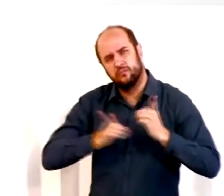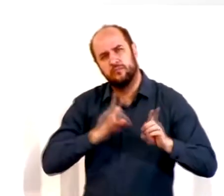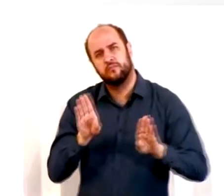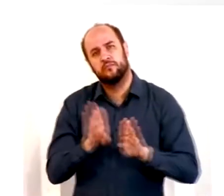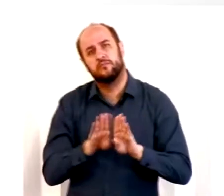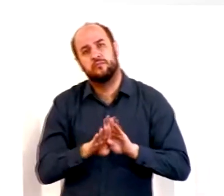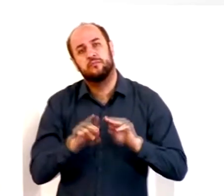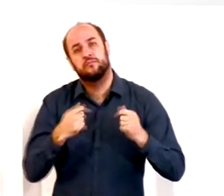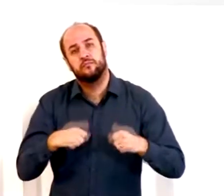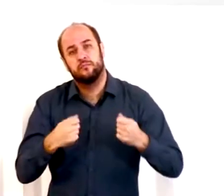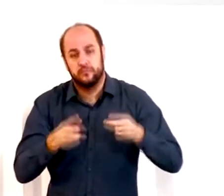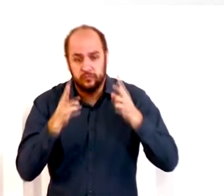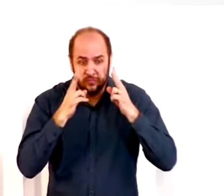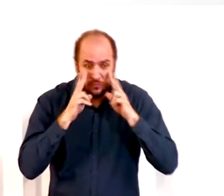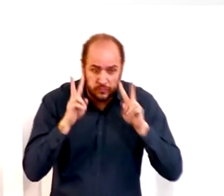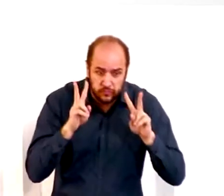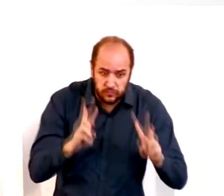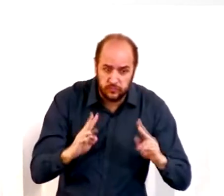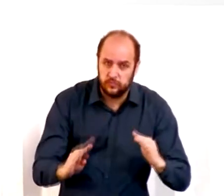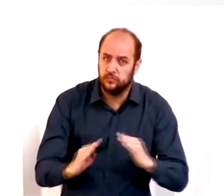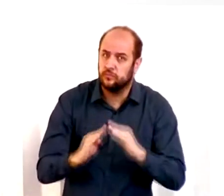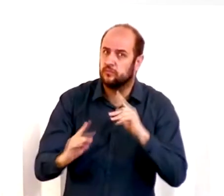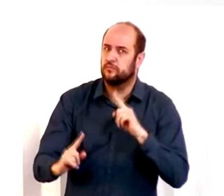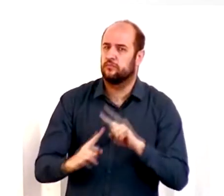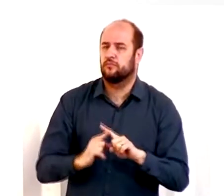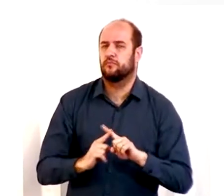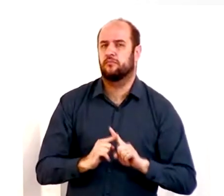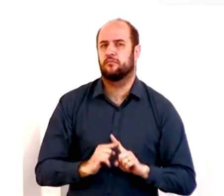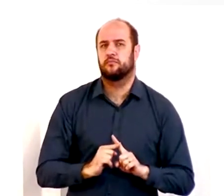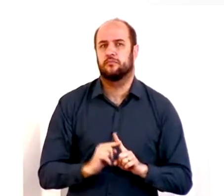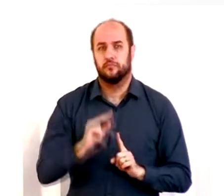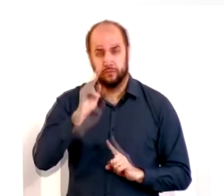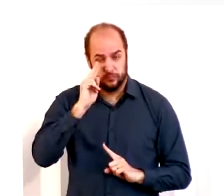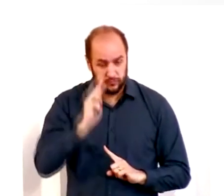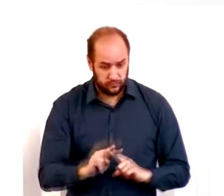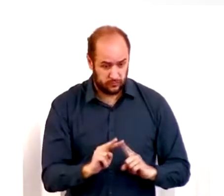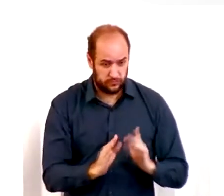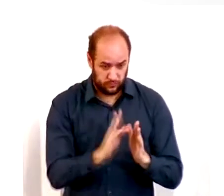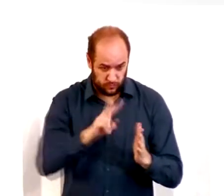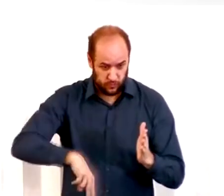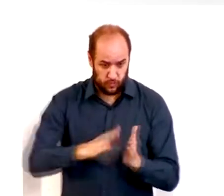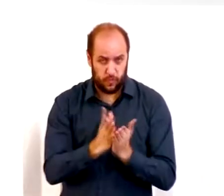ter o testemunho da igreja. Olhando aqui para o texto,